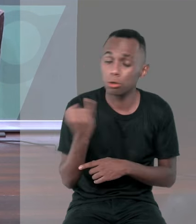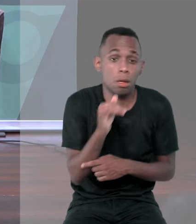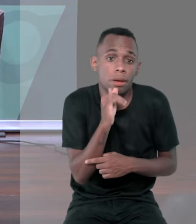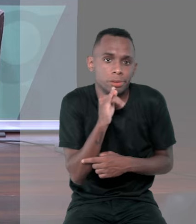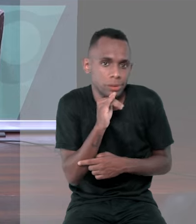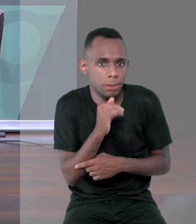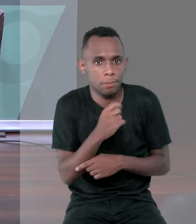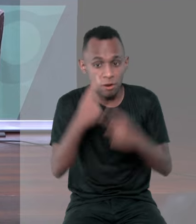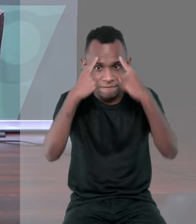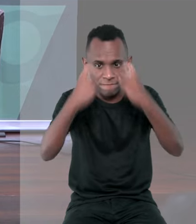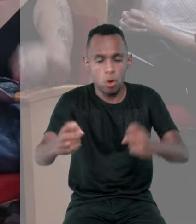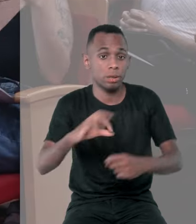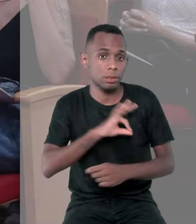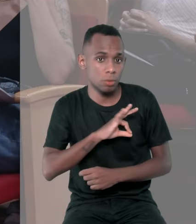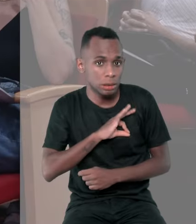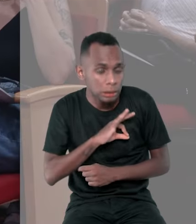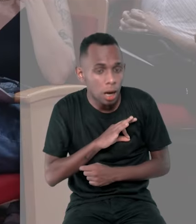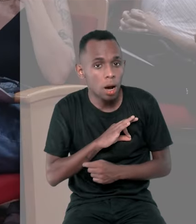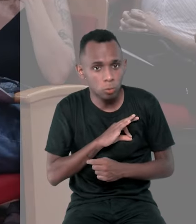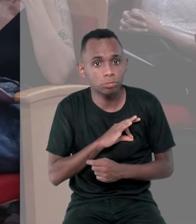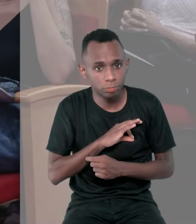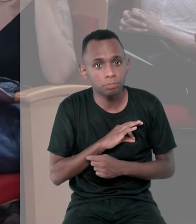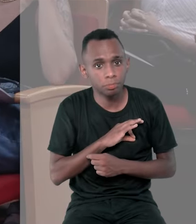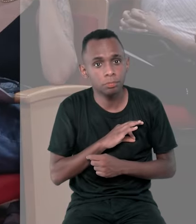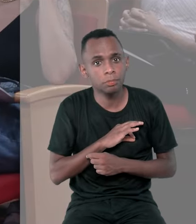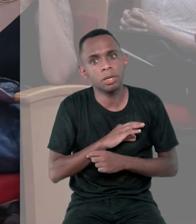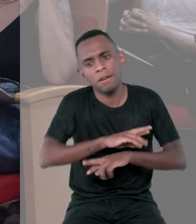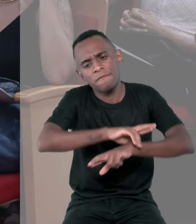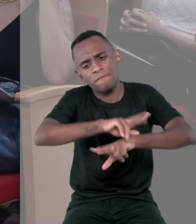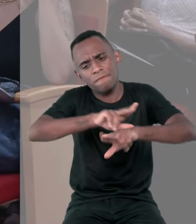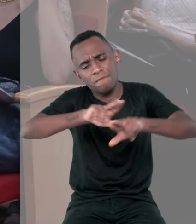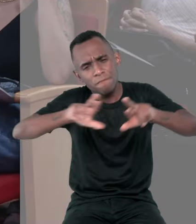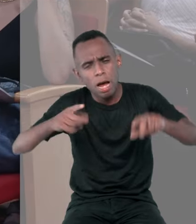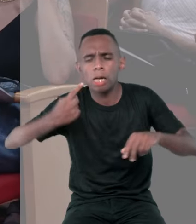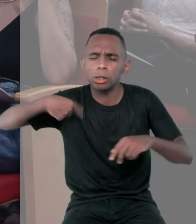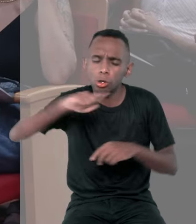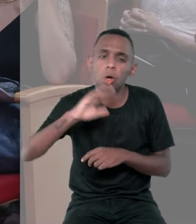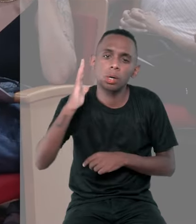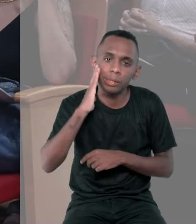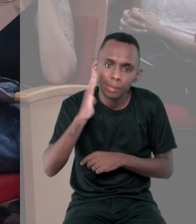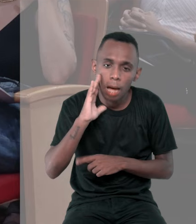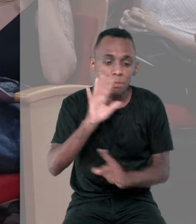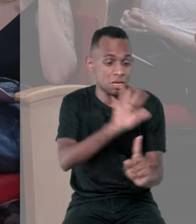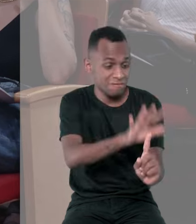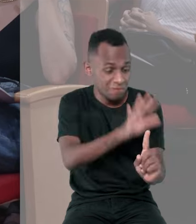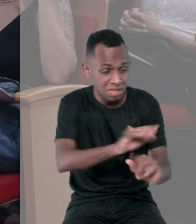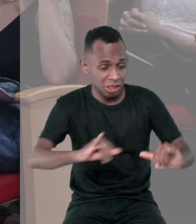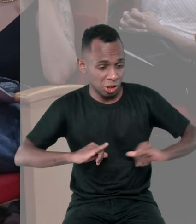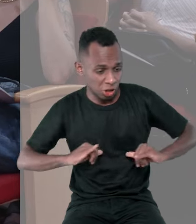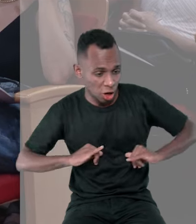exemplo, a questão da violência policial, que muitas vezes a gente sabe atinge